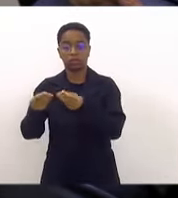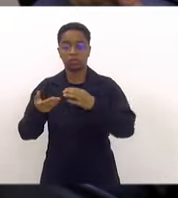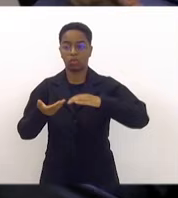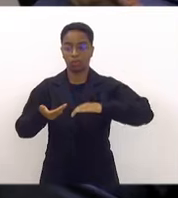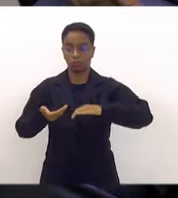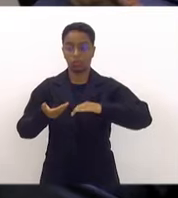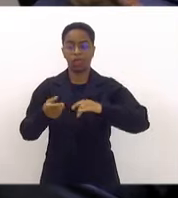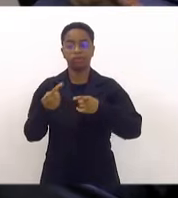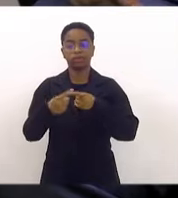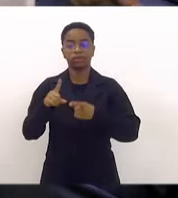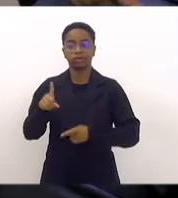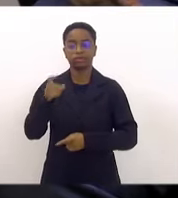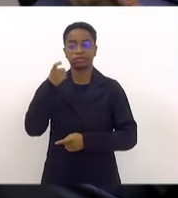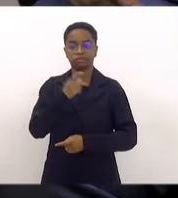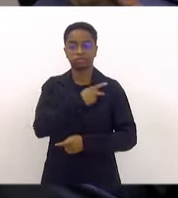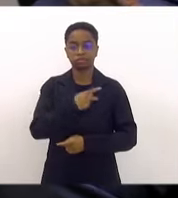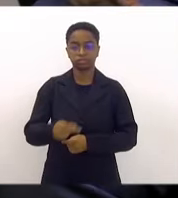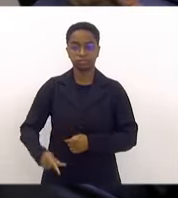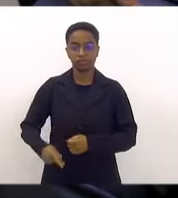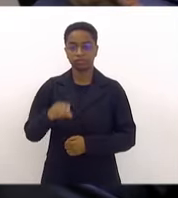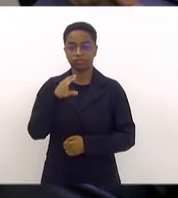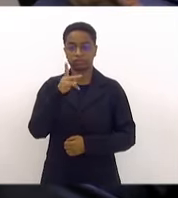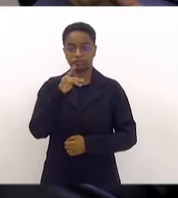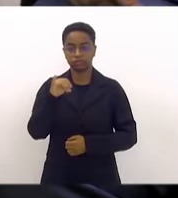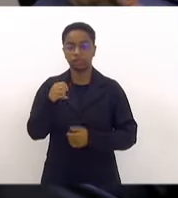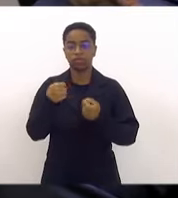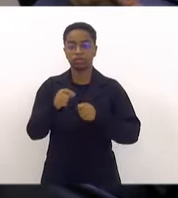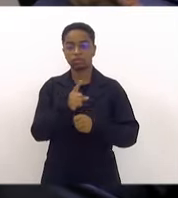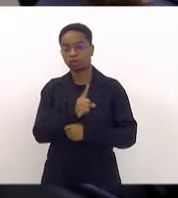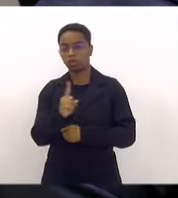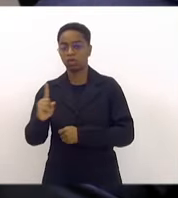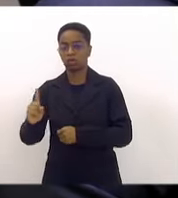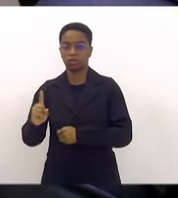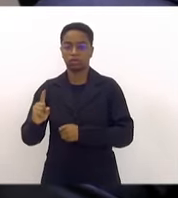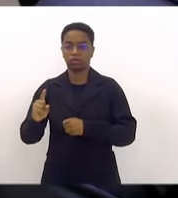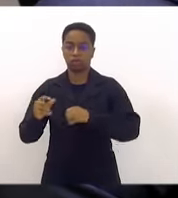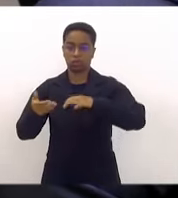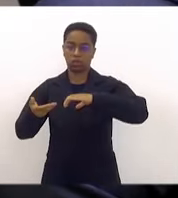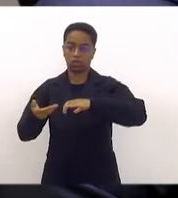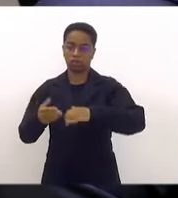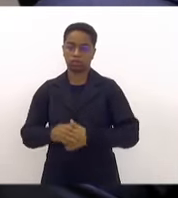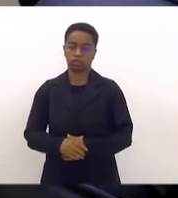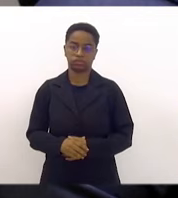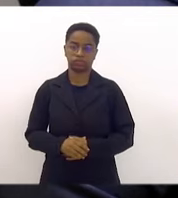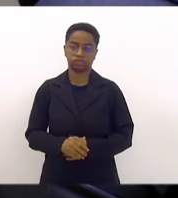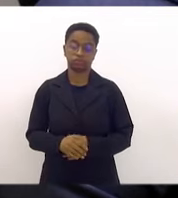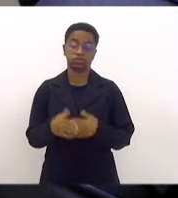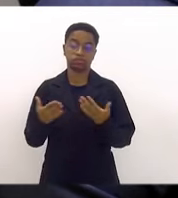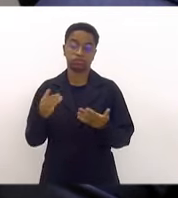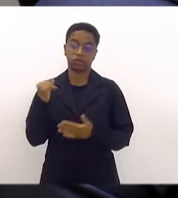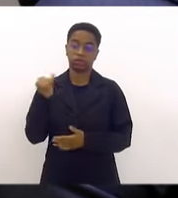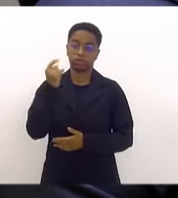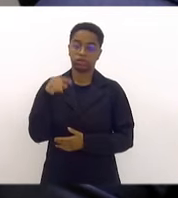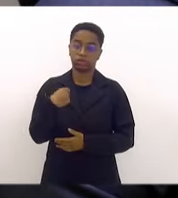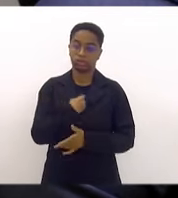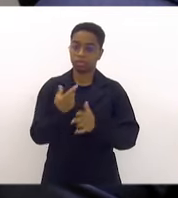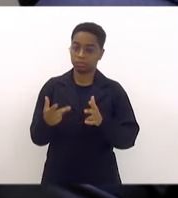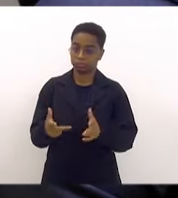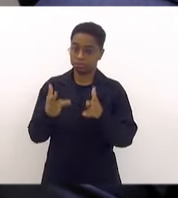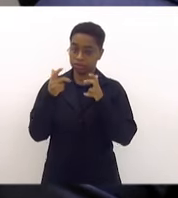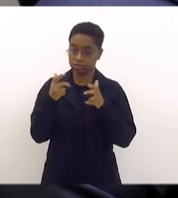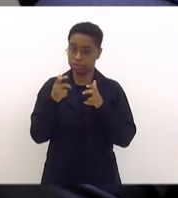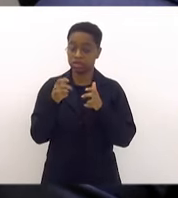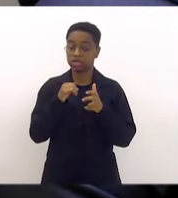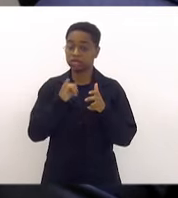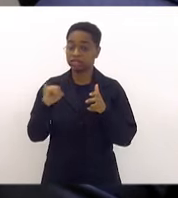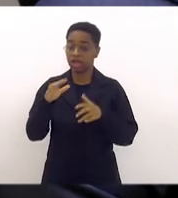o ex-presidente da CPI teve que ao congresso né então é muito importante a gente entender que mesmo quando a gente